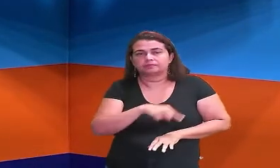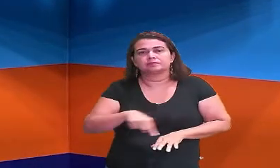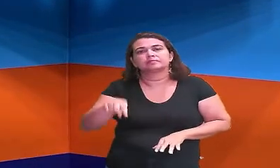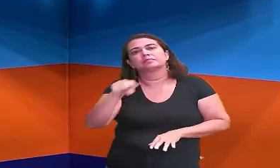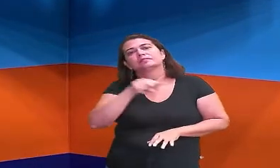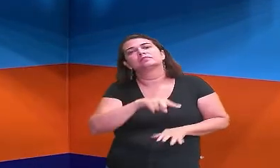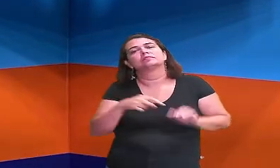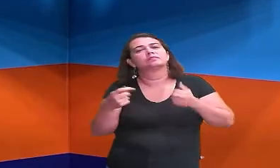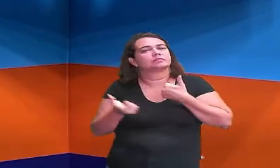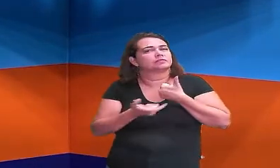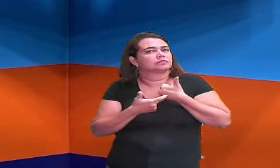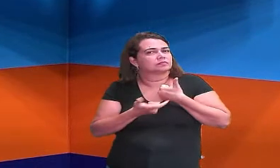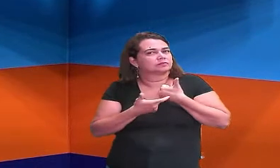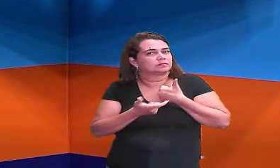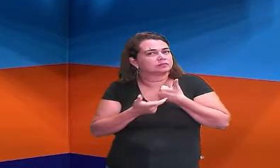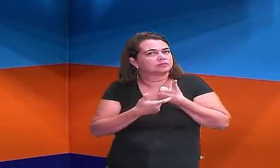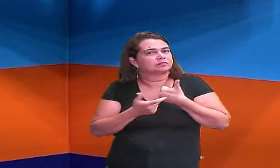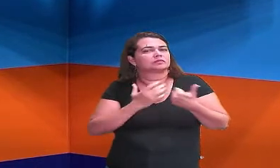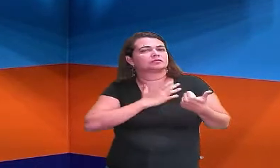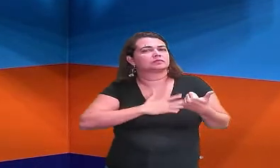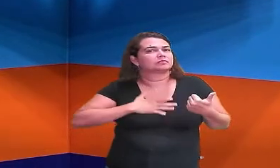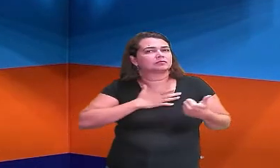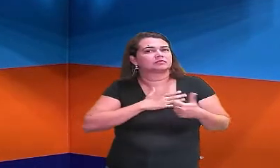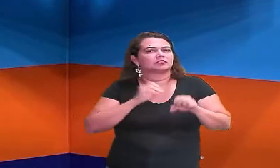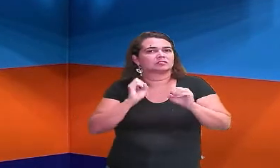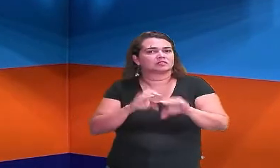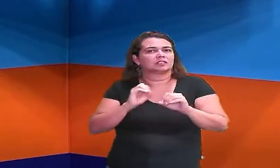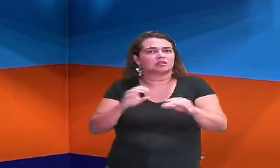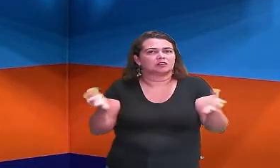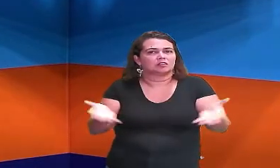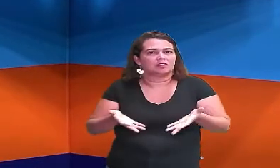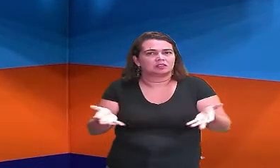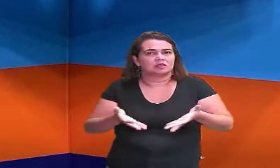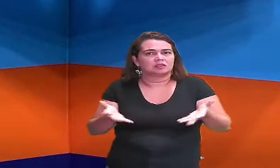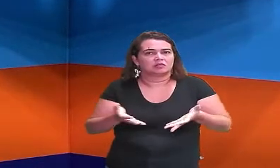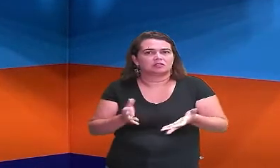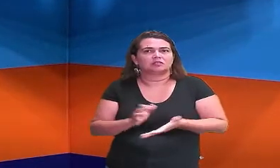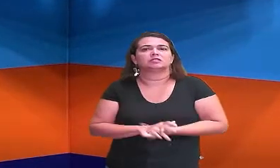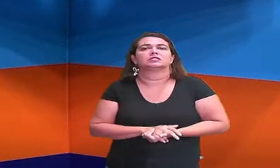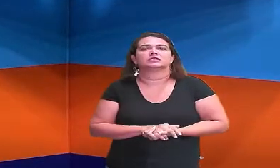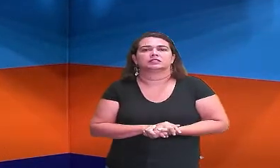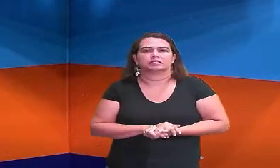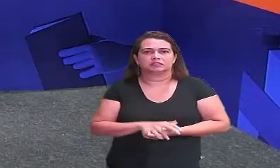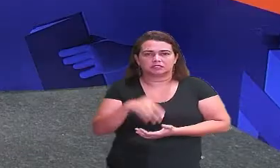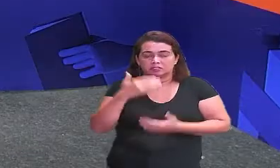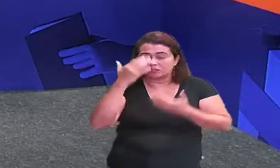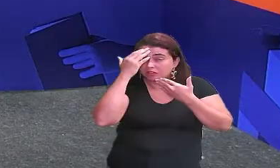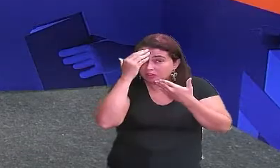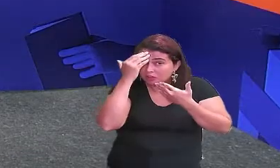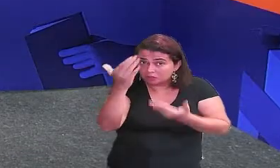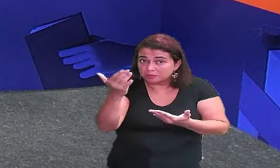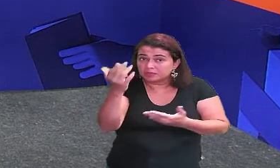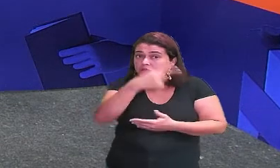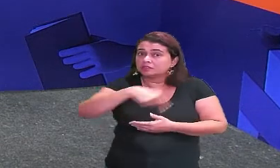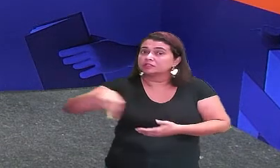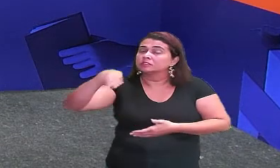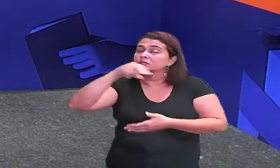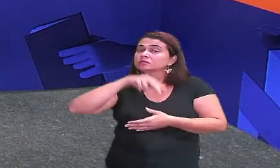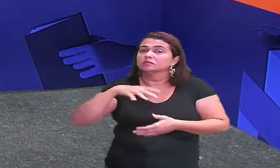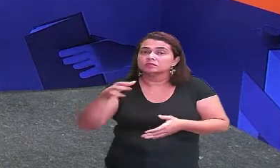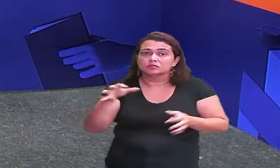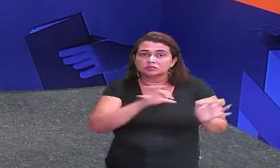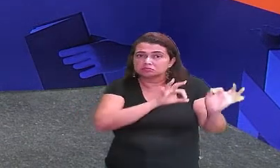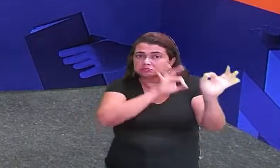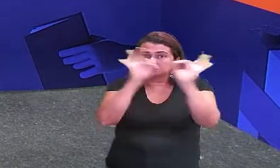que tenham curtido a nossa aula de hoje. E olha, pessoal, muito obrigada pela presença de